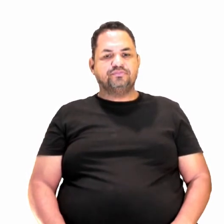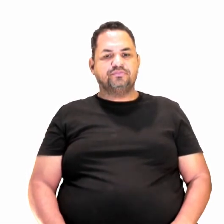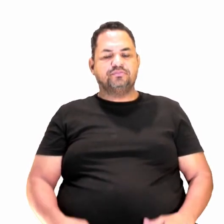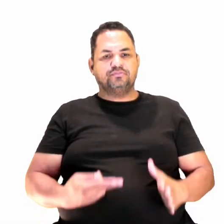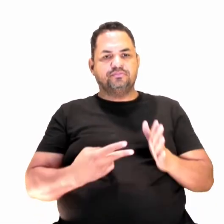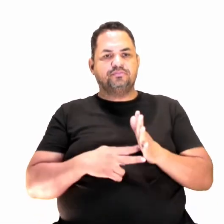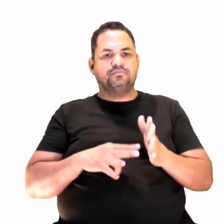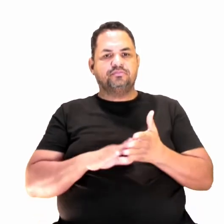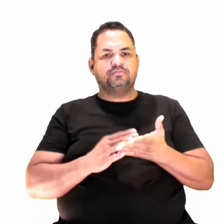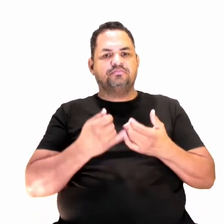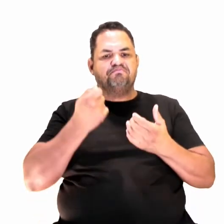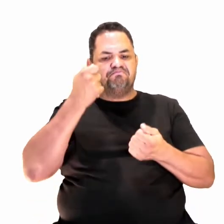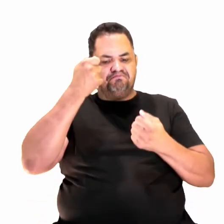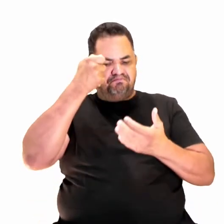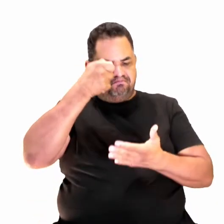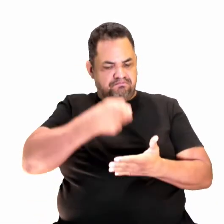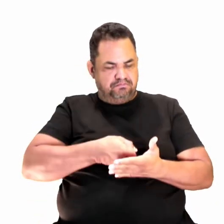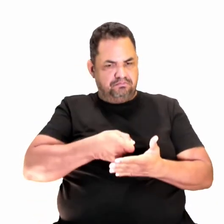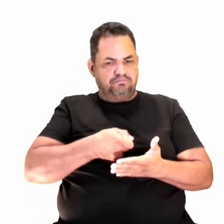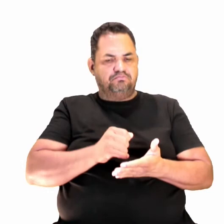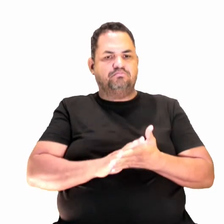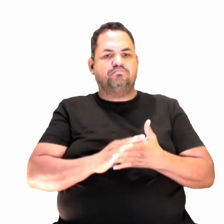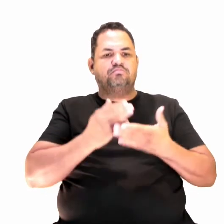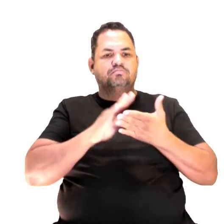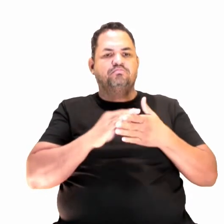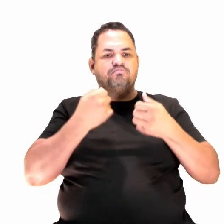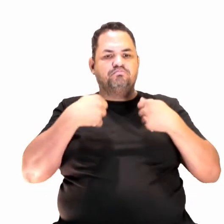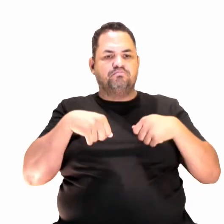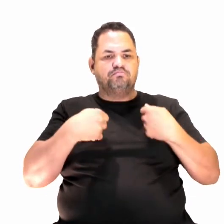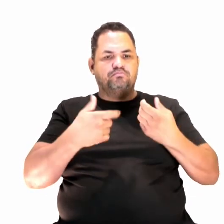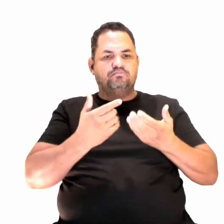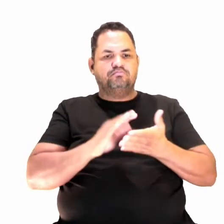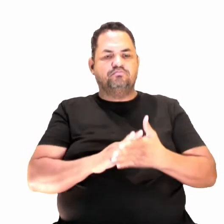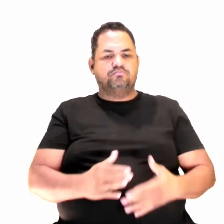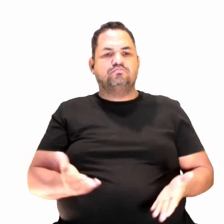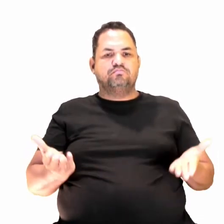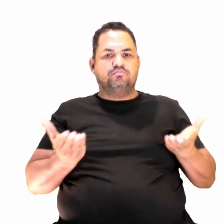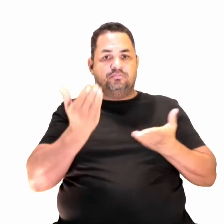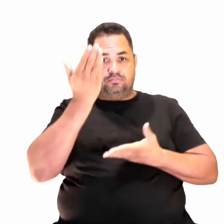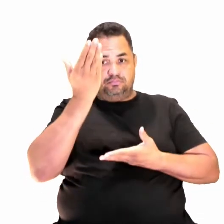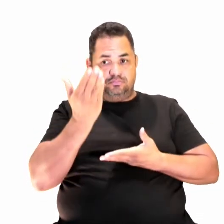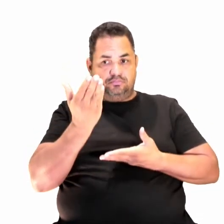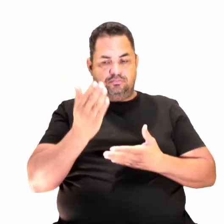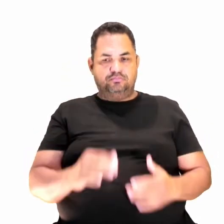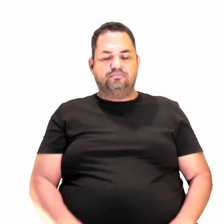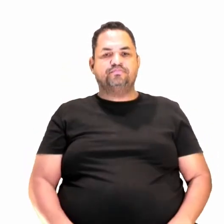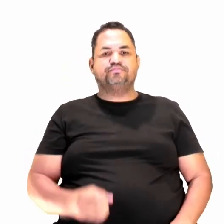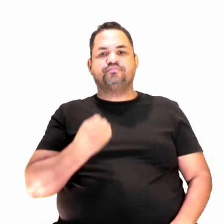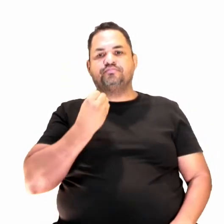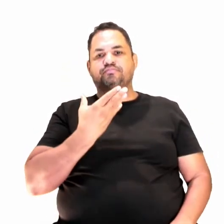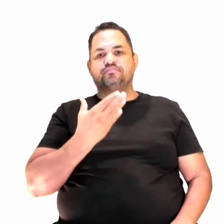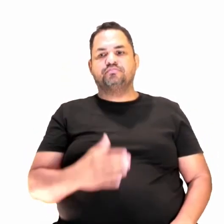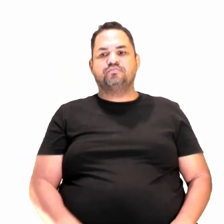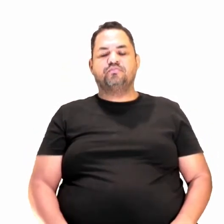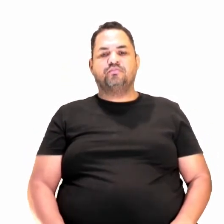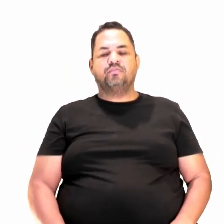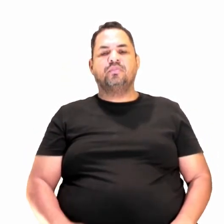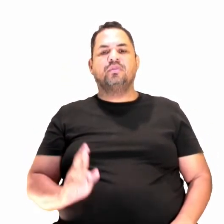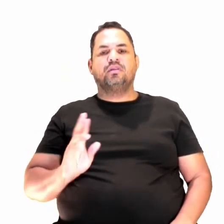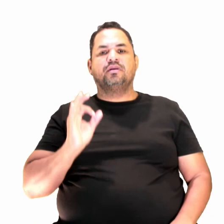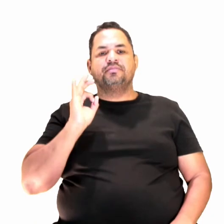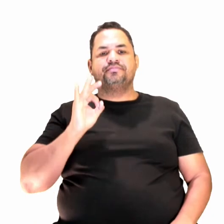Isso significa que você deve uma obrigação, uma necessidade neste caso aqui. Muito bem? Quem